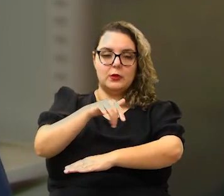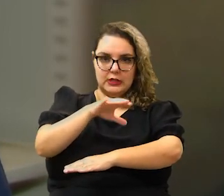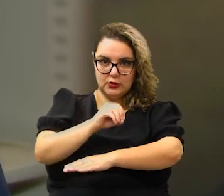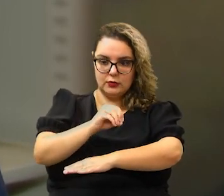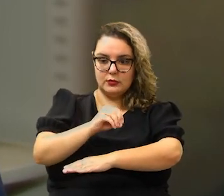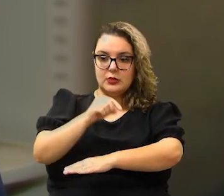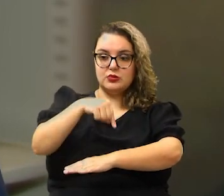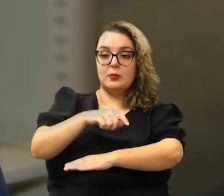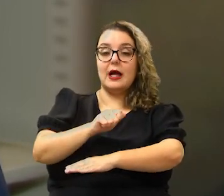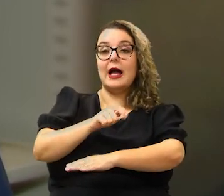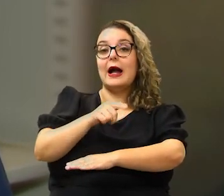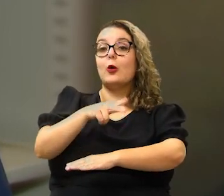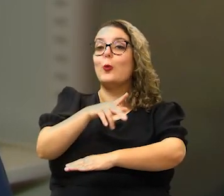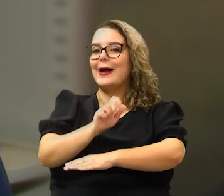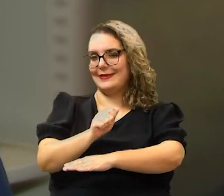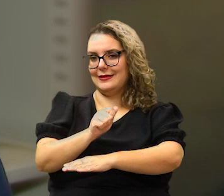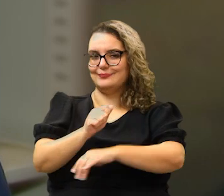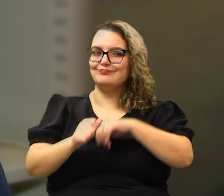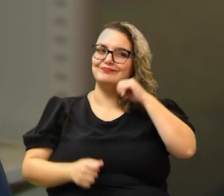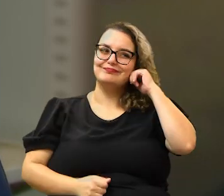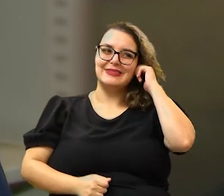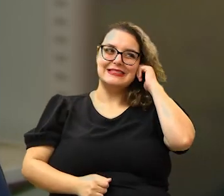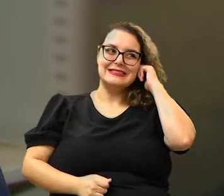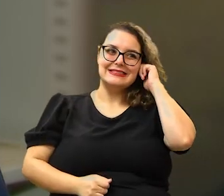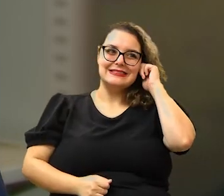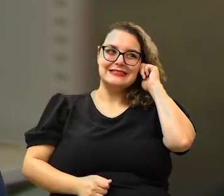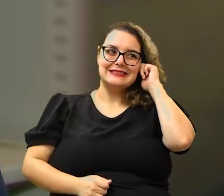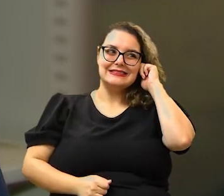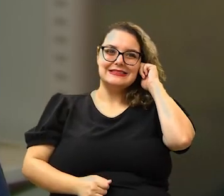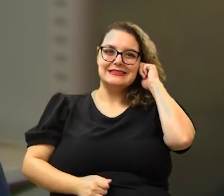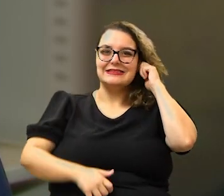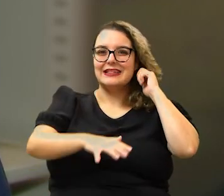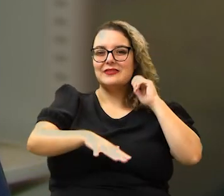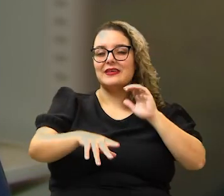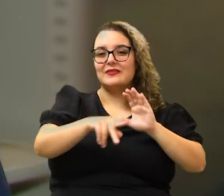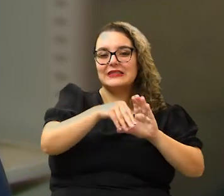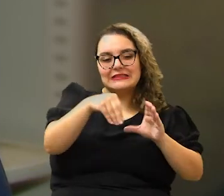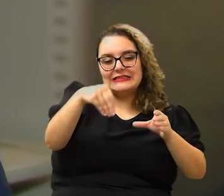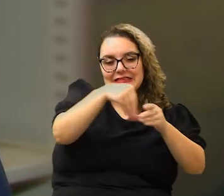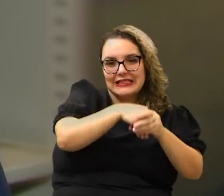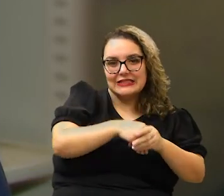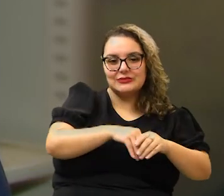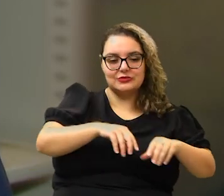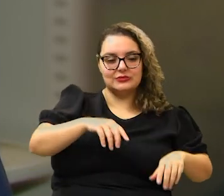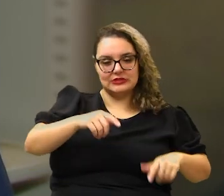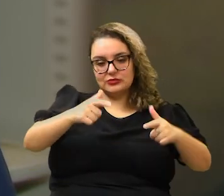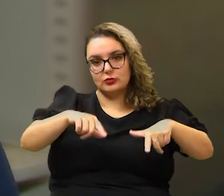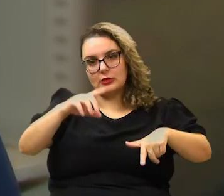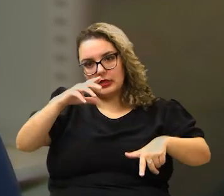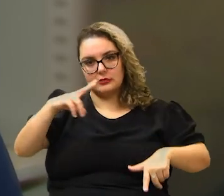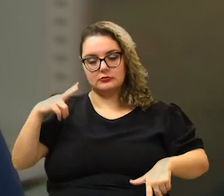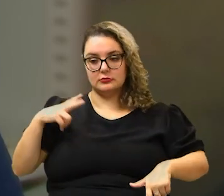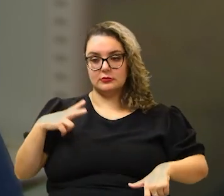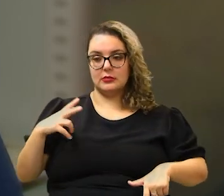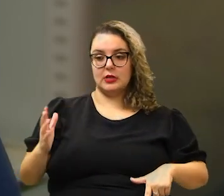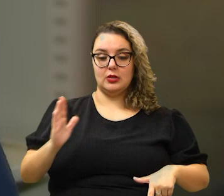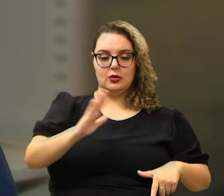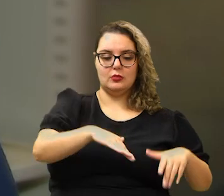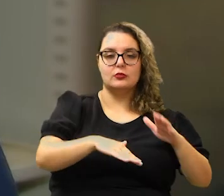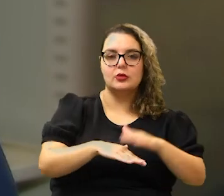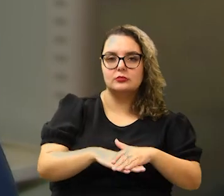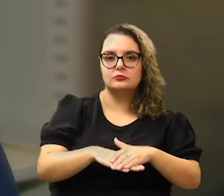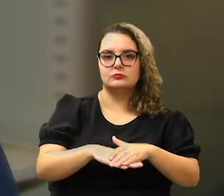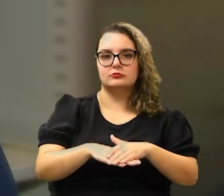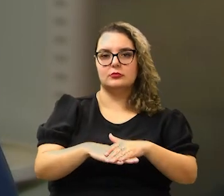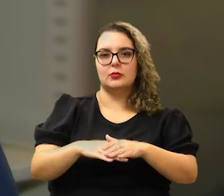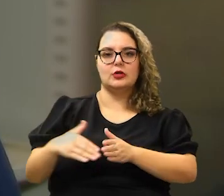essa aguada ficava numa região onde tinha uma propriedade particular. A dona dessa propriedade tampava o caminho